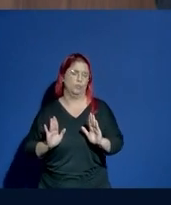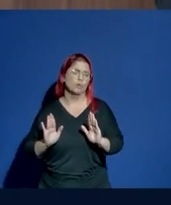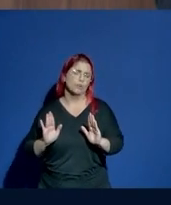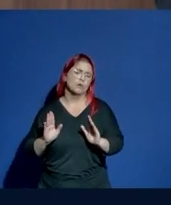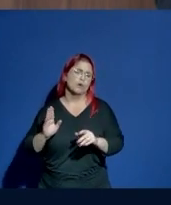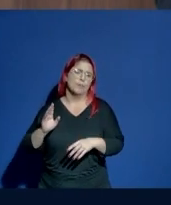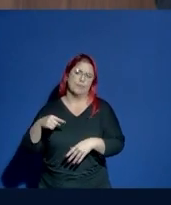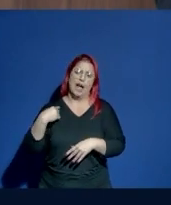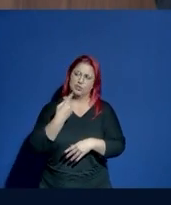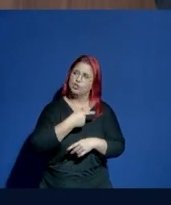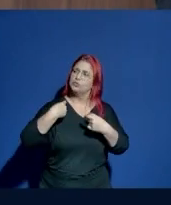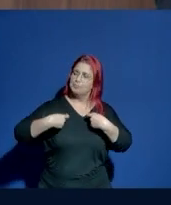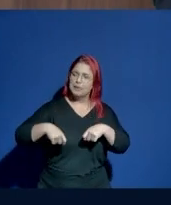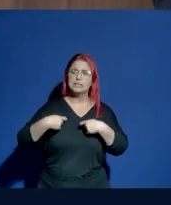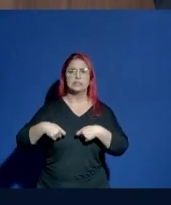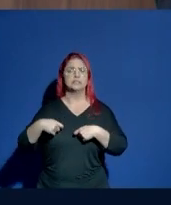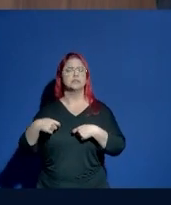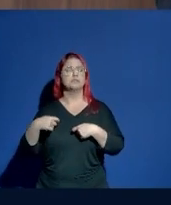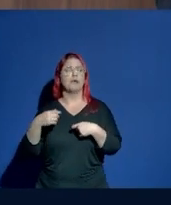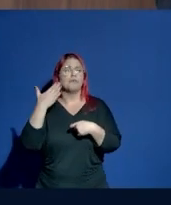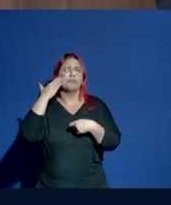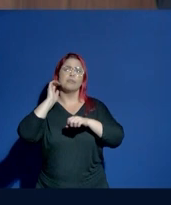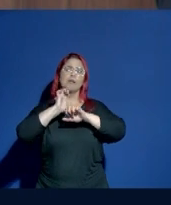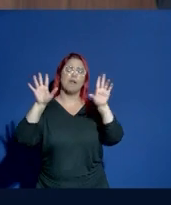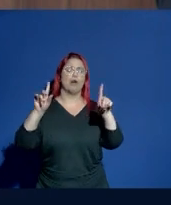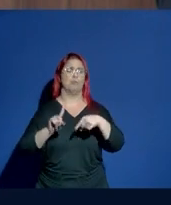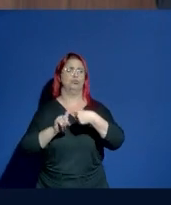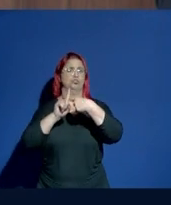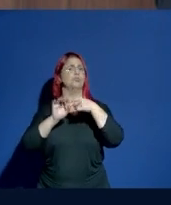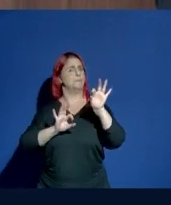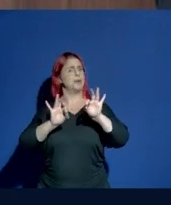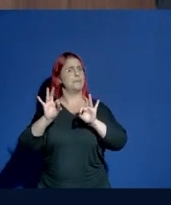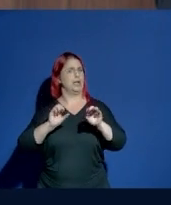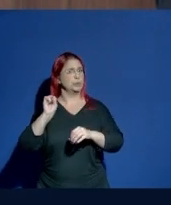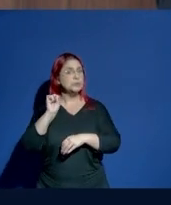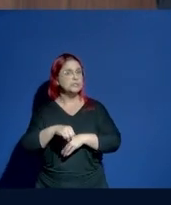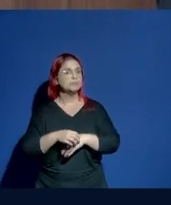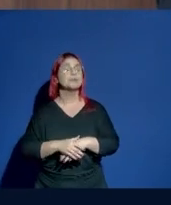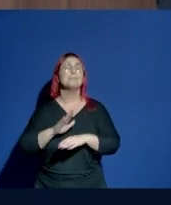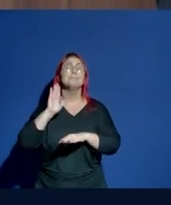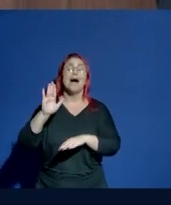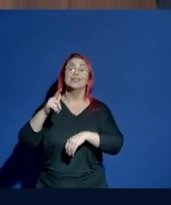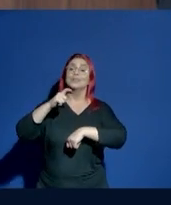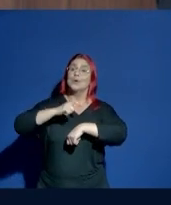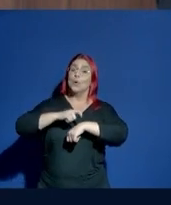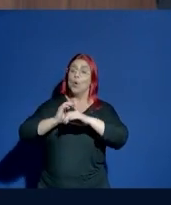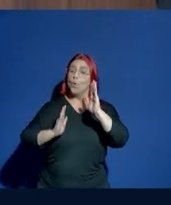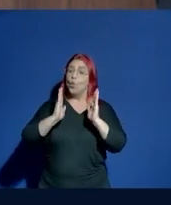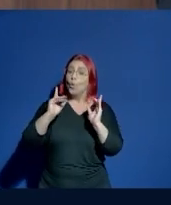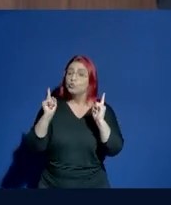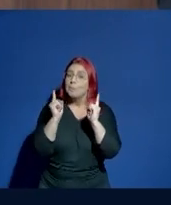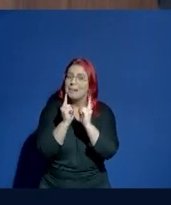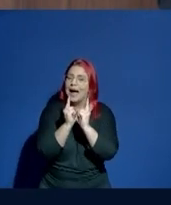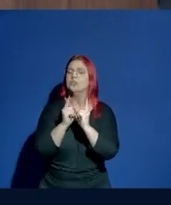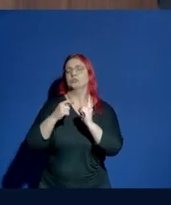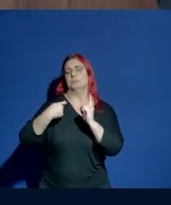acho que estamos muito bem preparados, mas no curto prazo existe aí um processo de ajuste, né? Eu acho que o nome